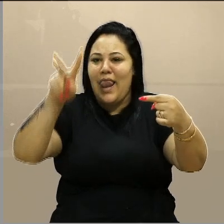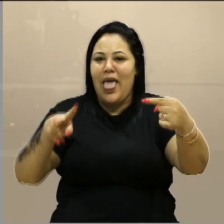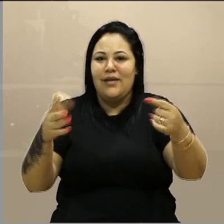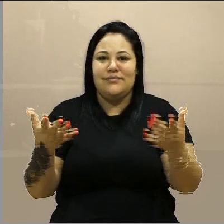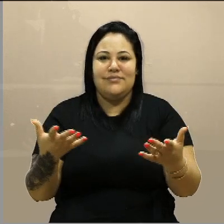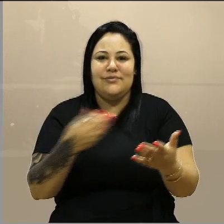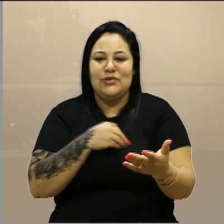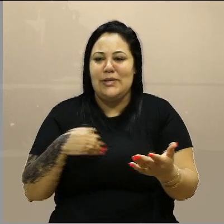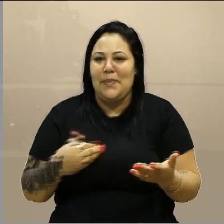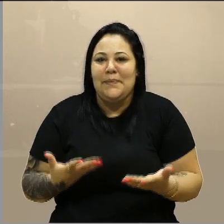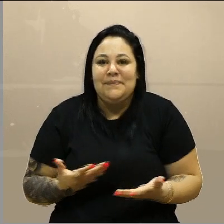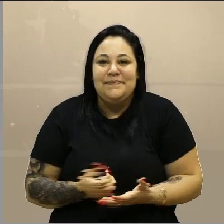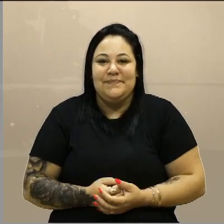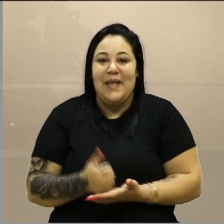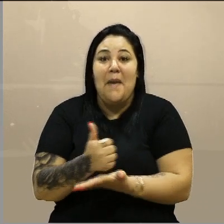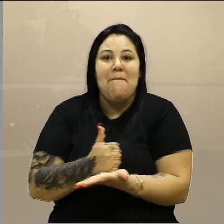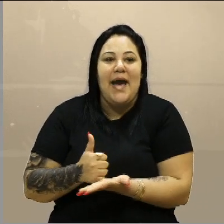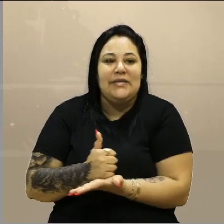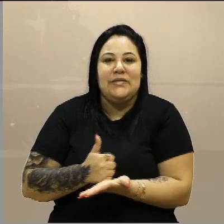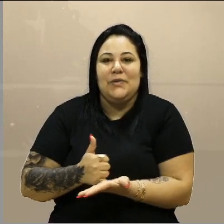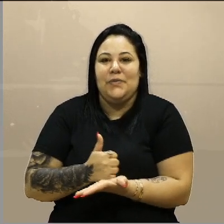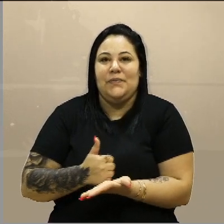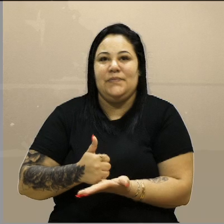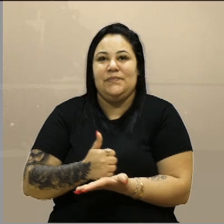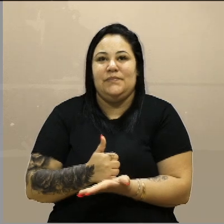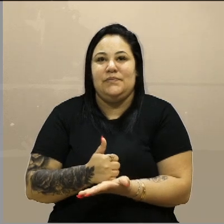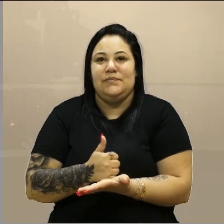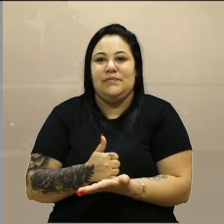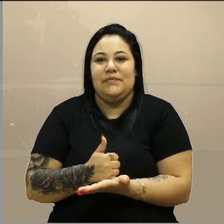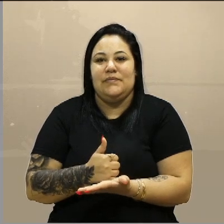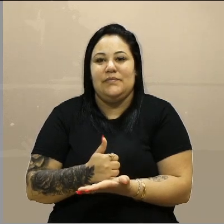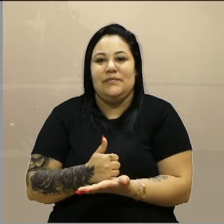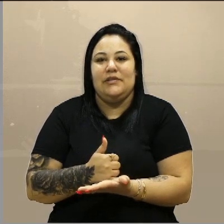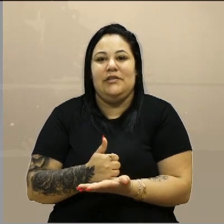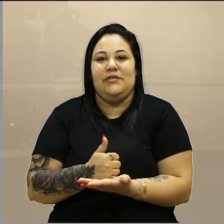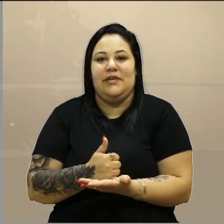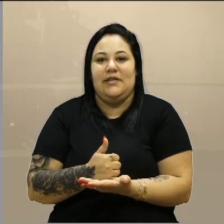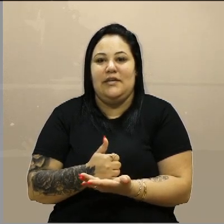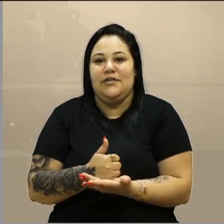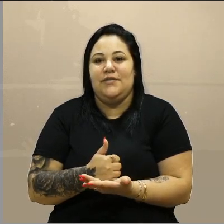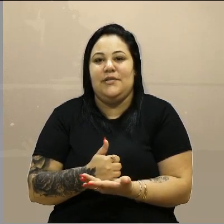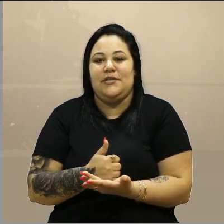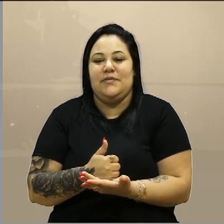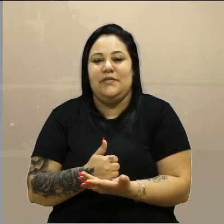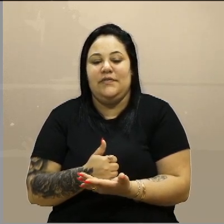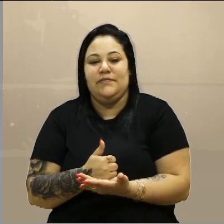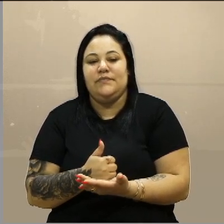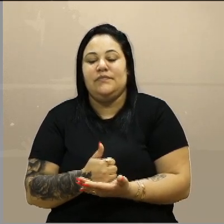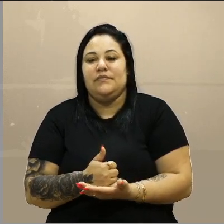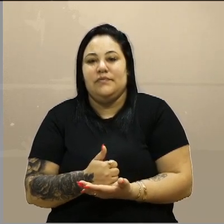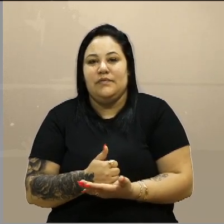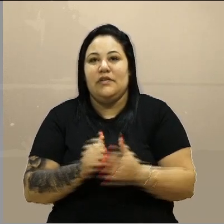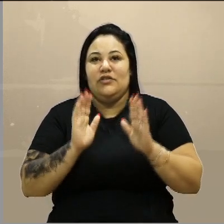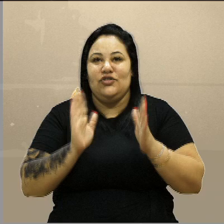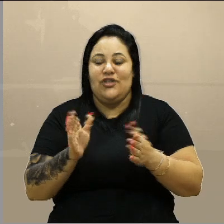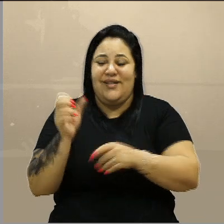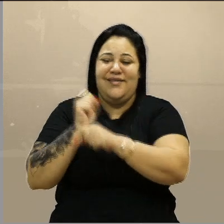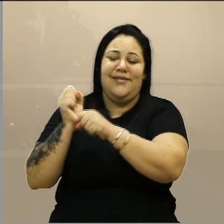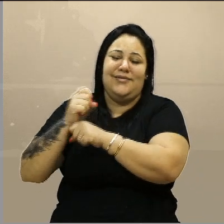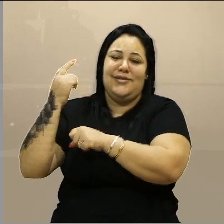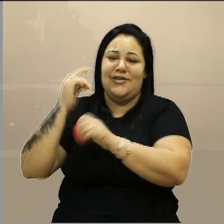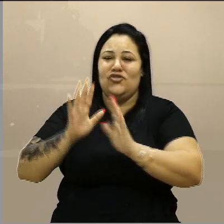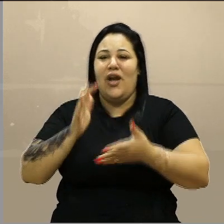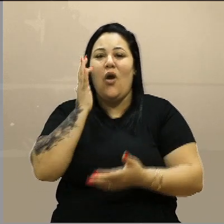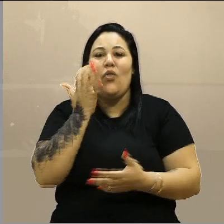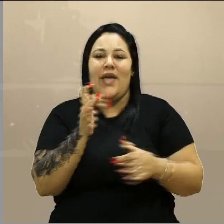exame. Então, são dados alarmantes, e eu queria trazer que isso vem de um passado já muito distante, que o